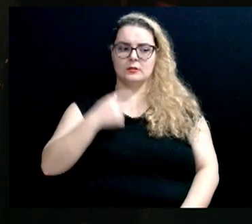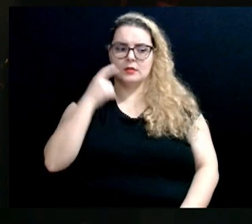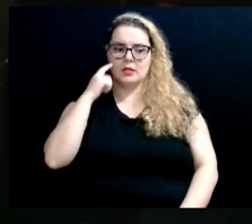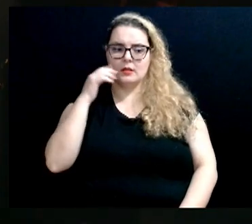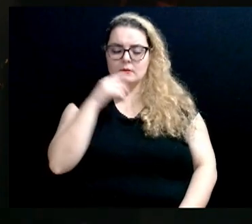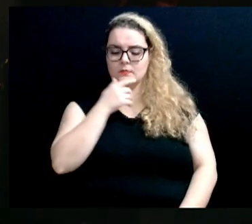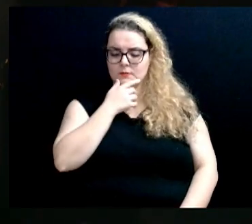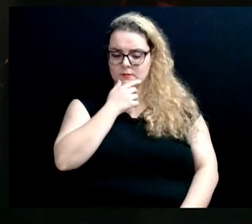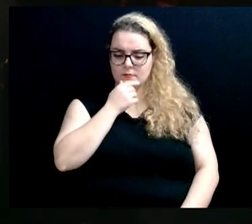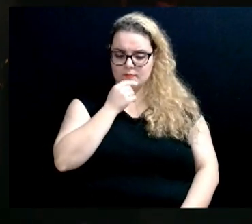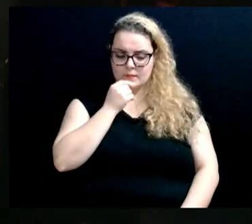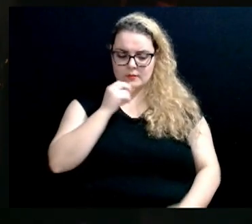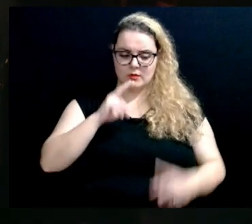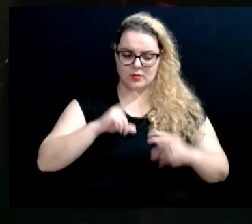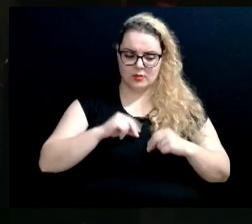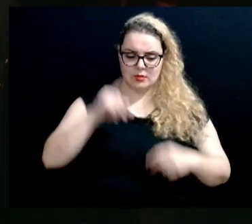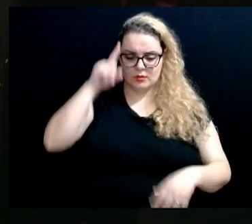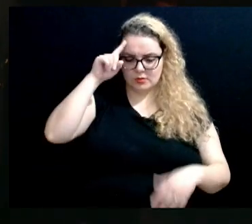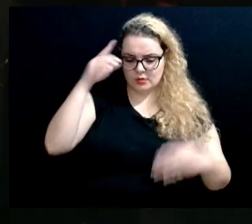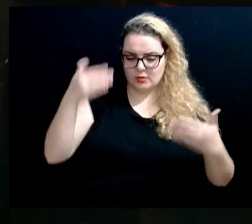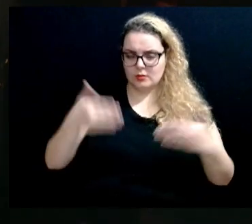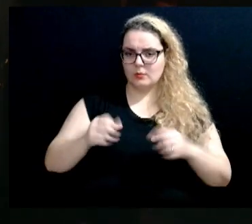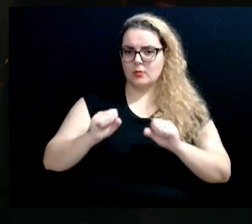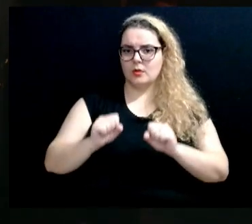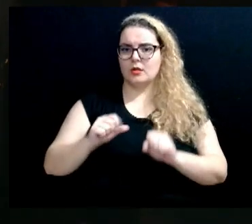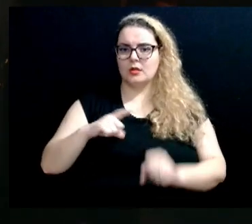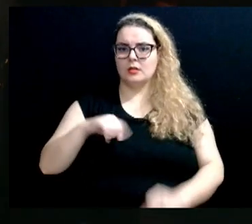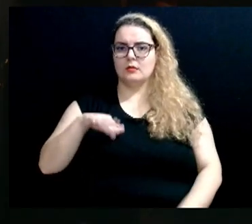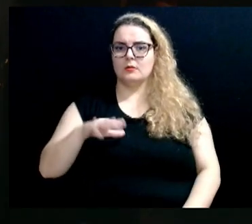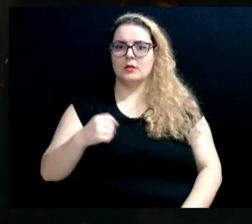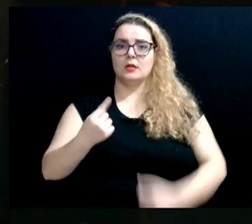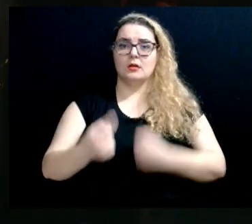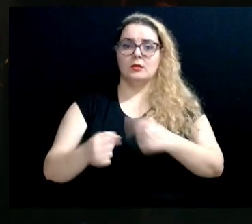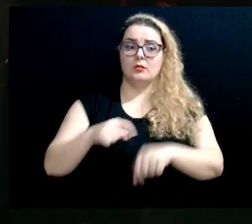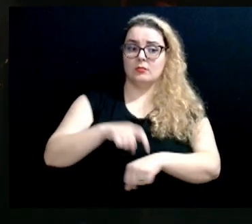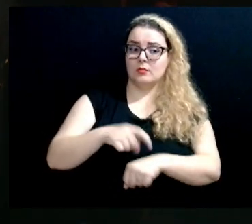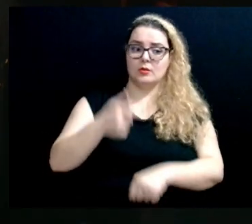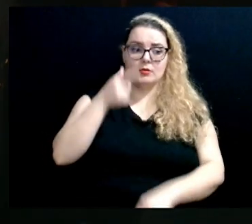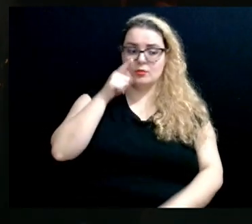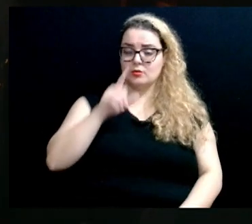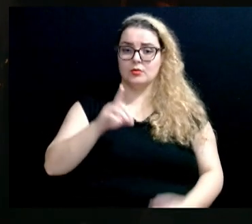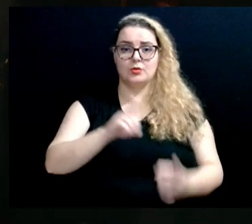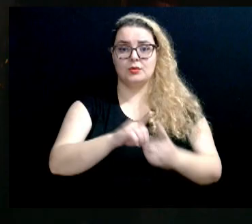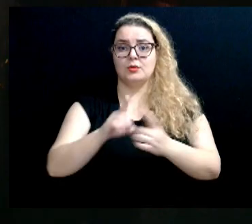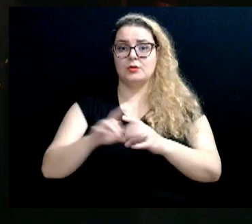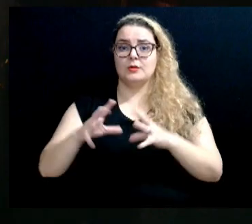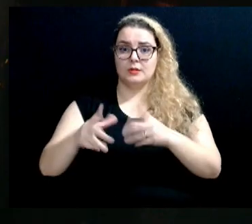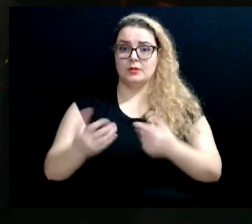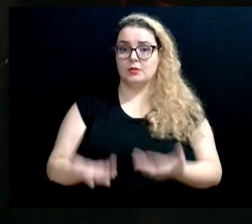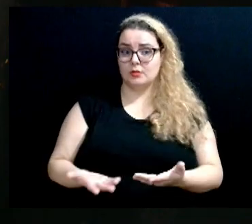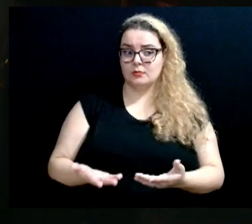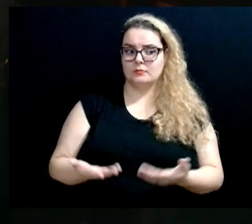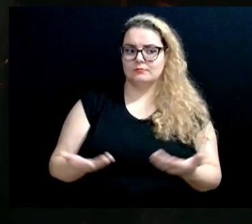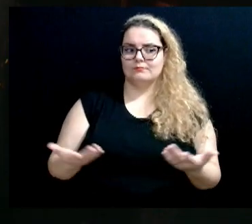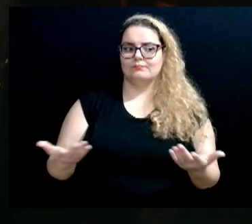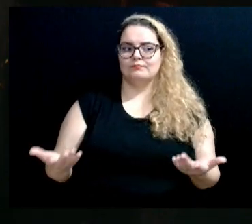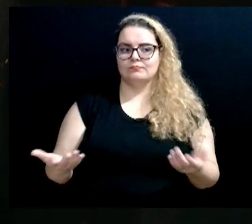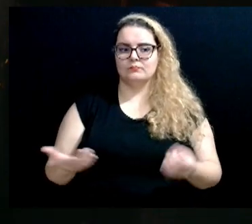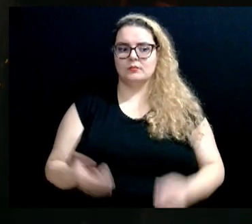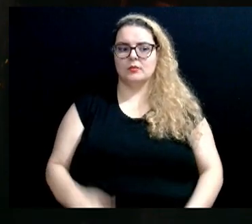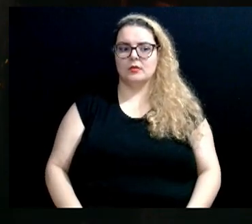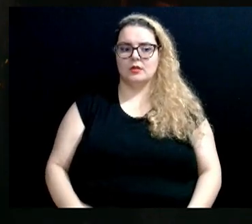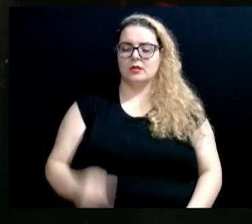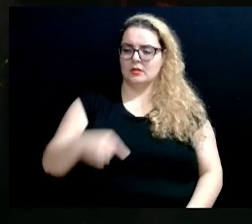dia hoje poderia ter mais algumas horas, né? Não dei conta de tudo. E aí você vai para casa, vai